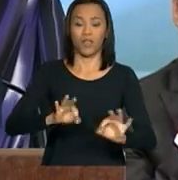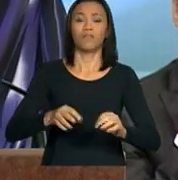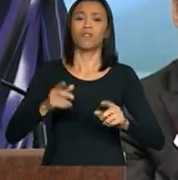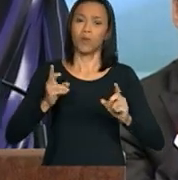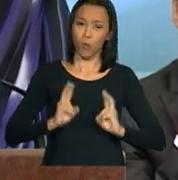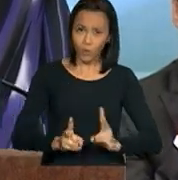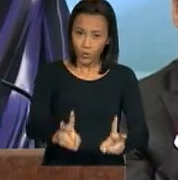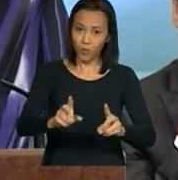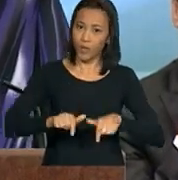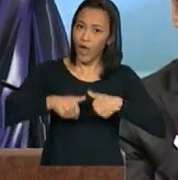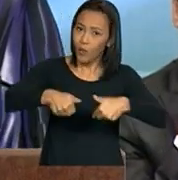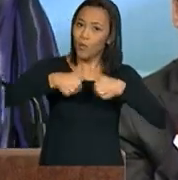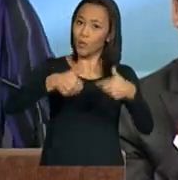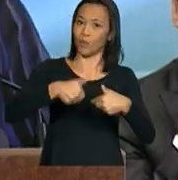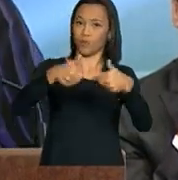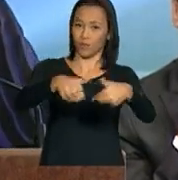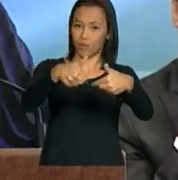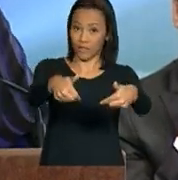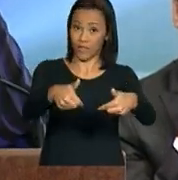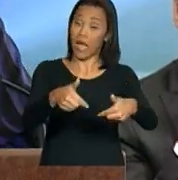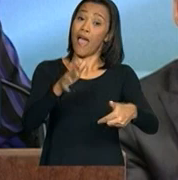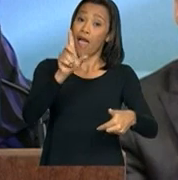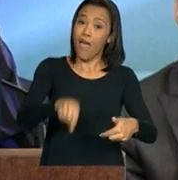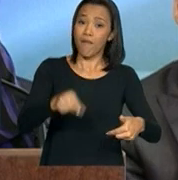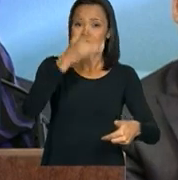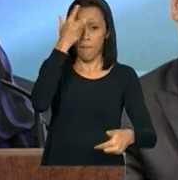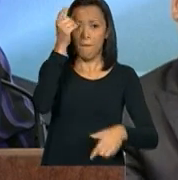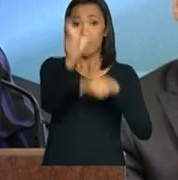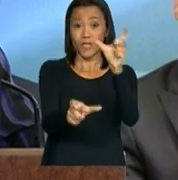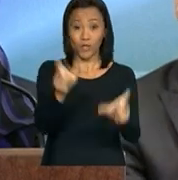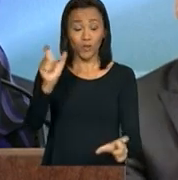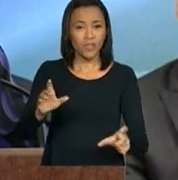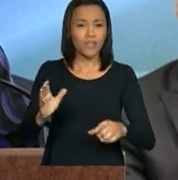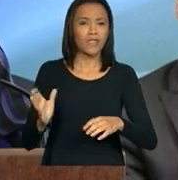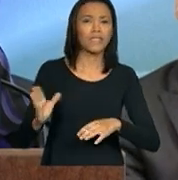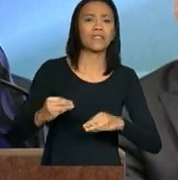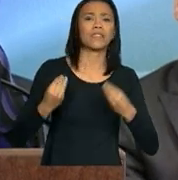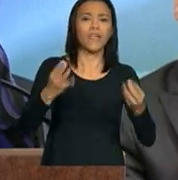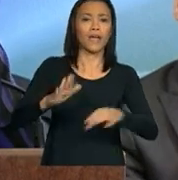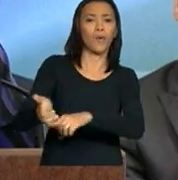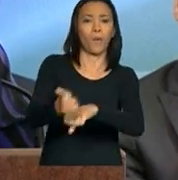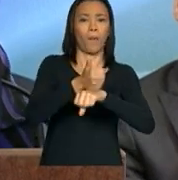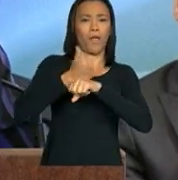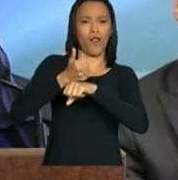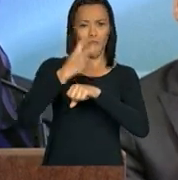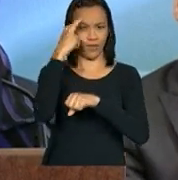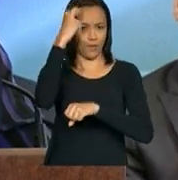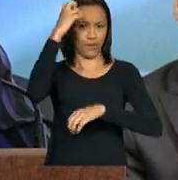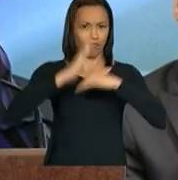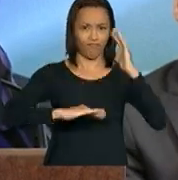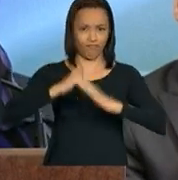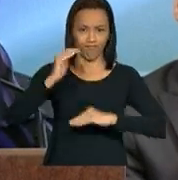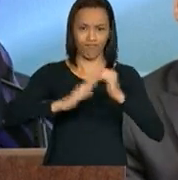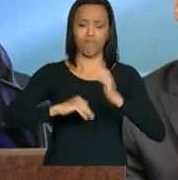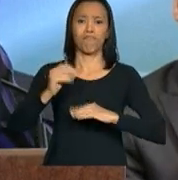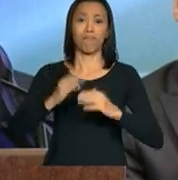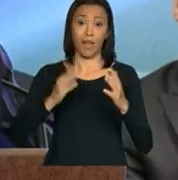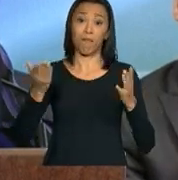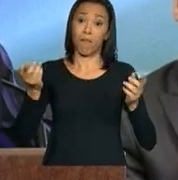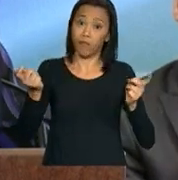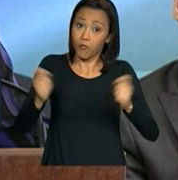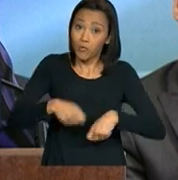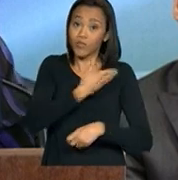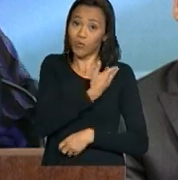luta São pessoas que deram o melhor de suas capacidades para fazer o governo funcionar